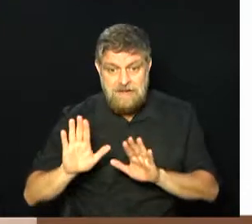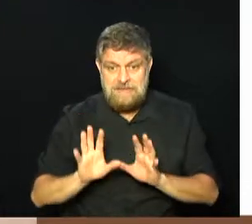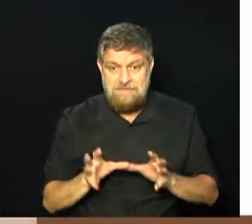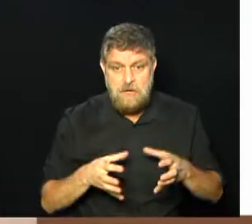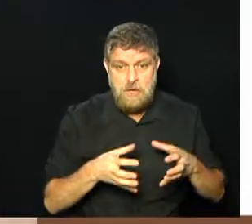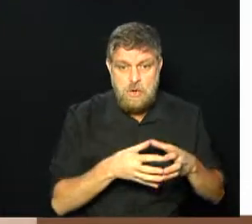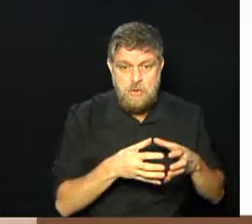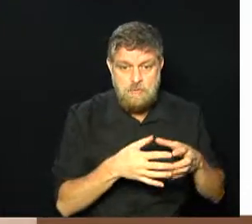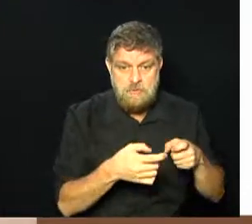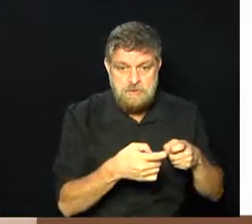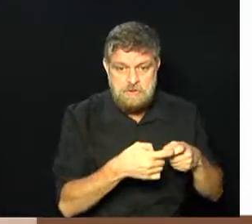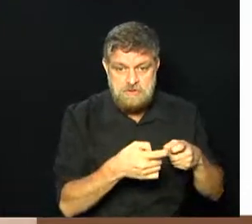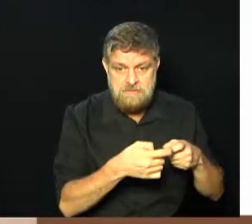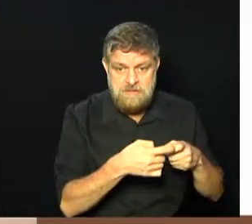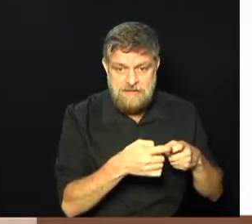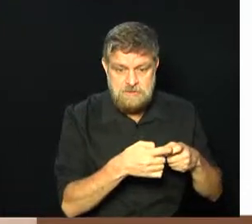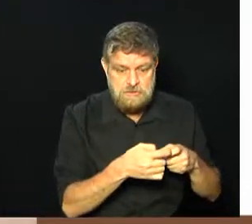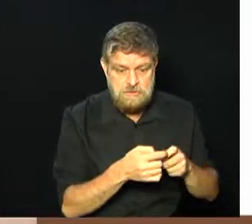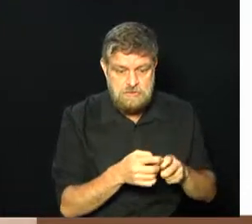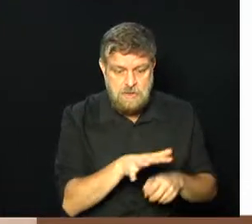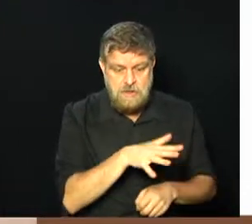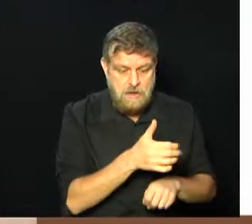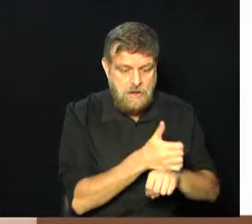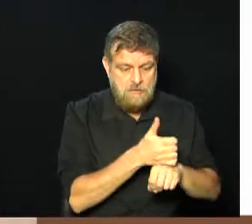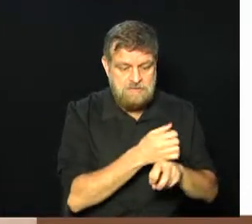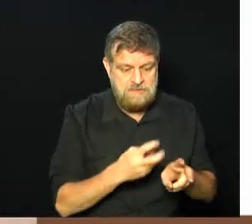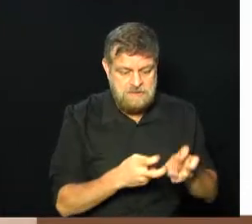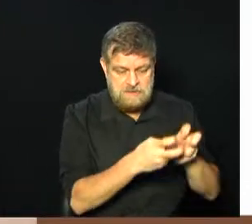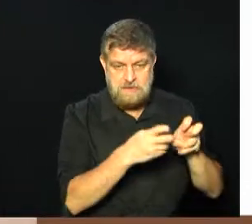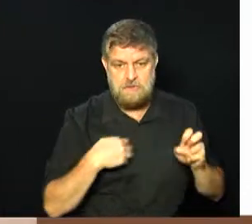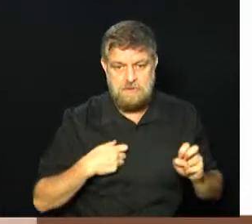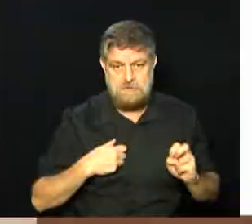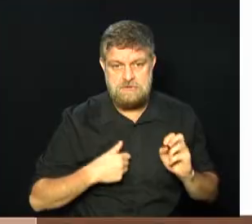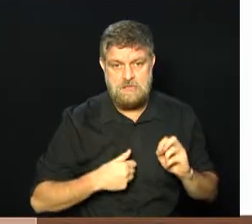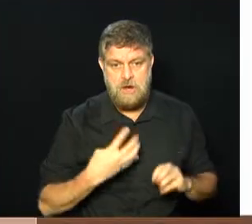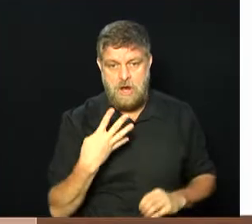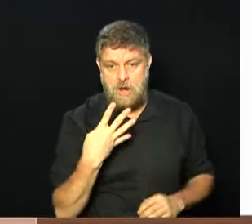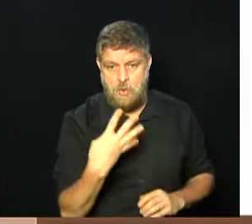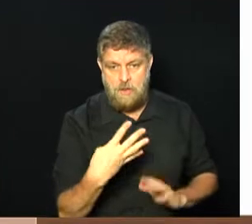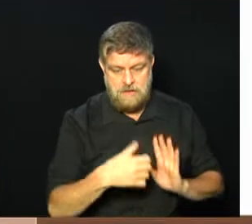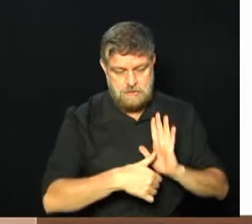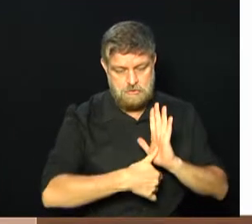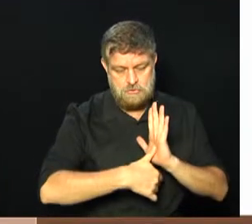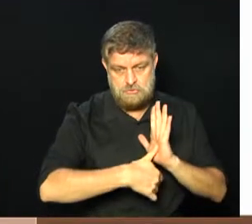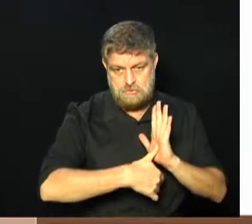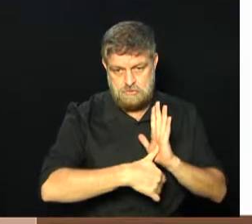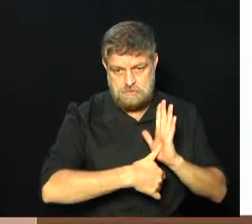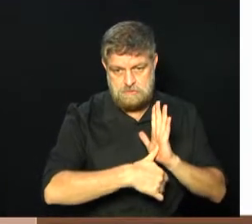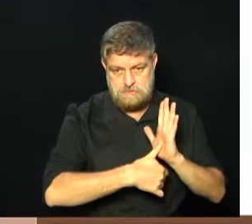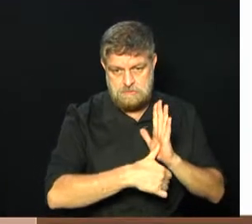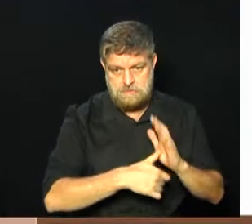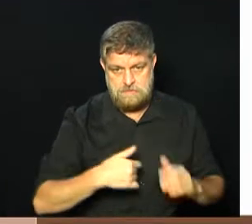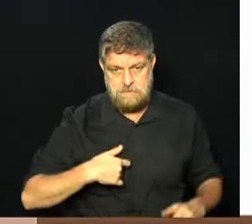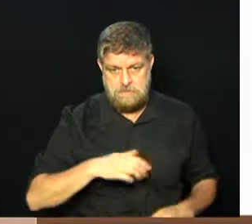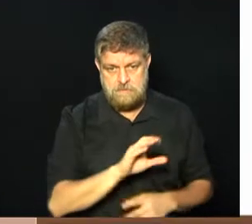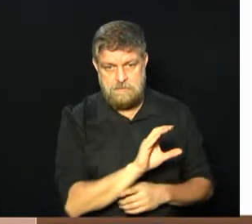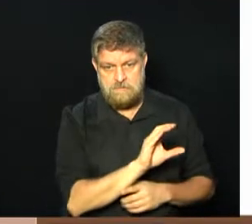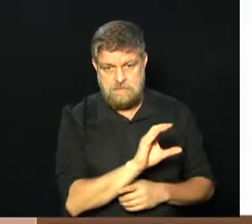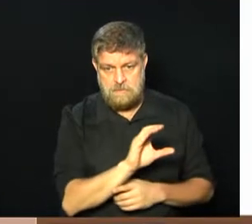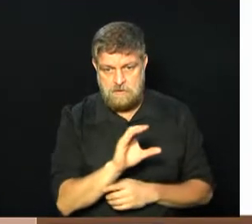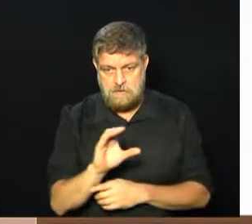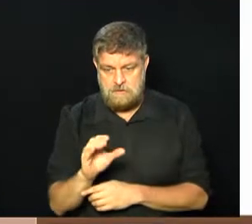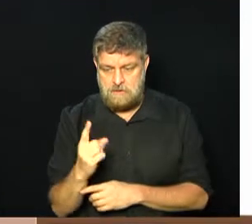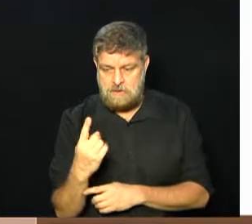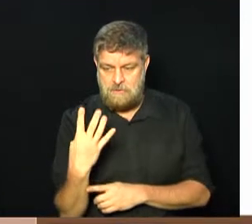de oncologia diferente. Nós somos 4 sócios dessa empresa de médicos, mas hoje eu coordeno já